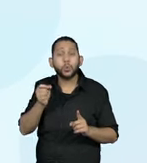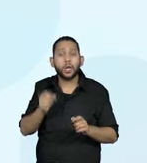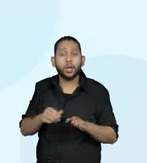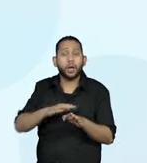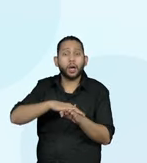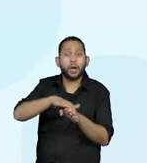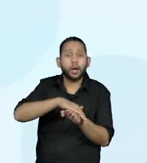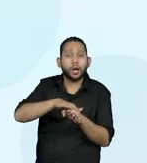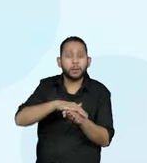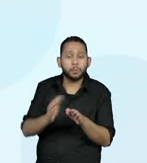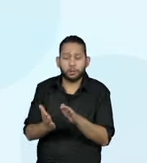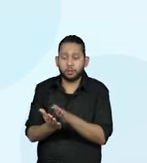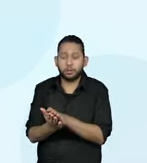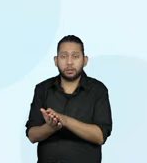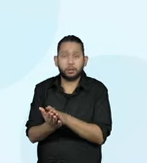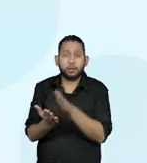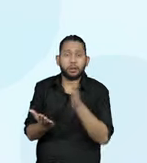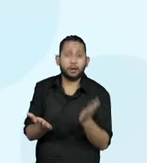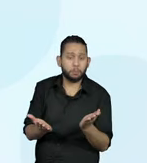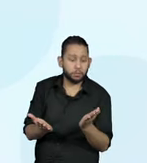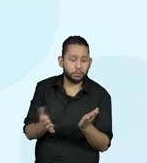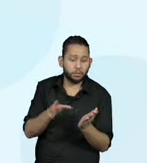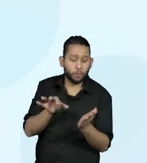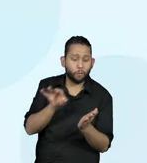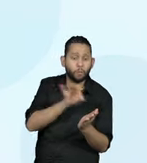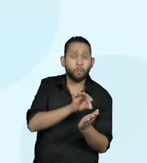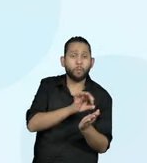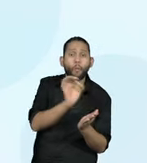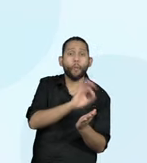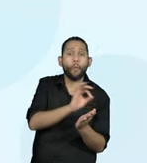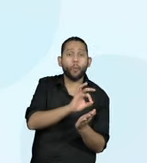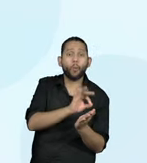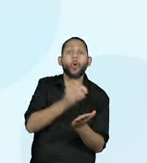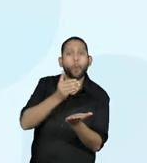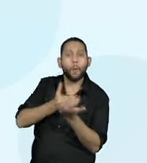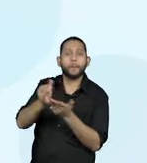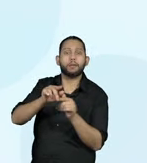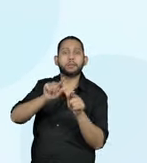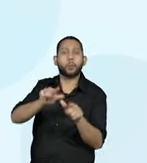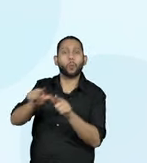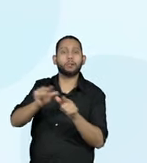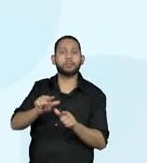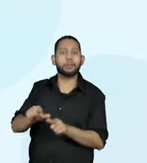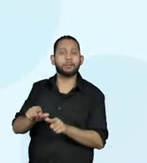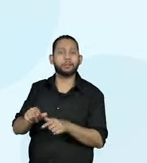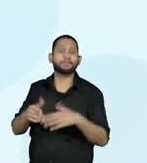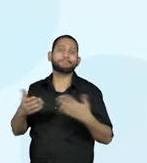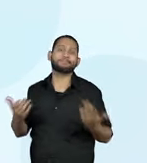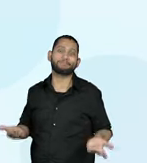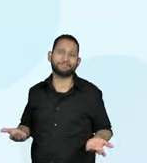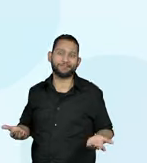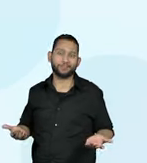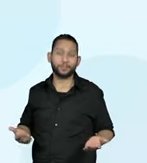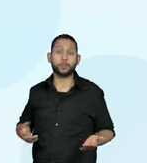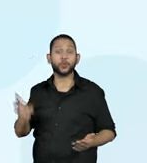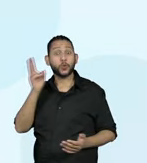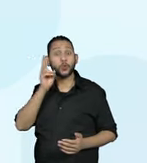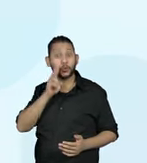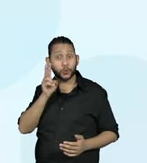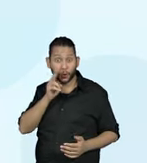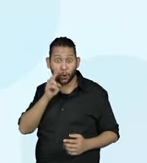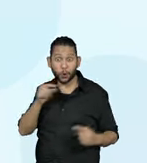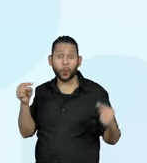em 32 delas e não nas 36. Então, quem fez 36